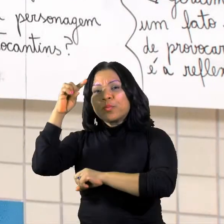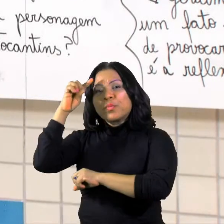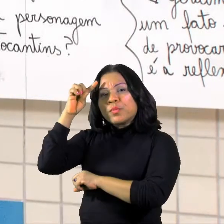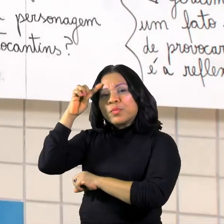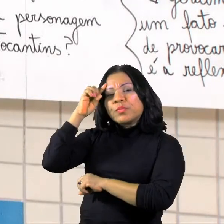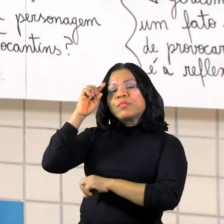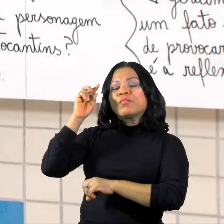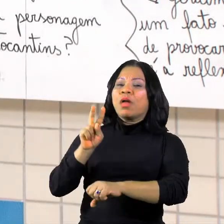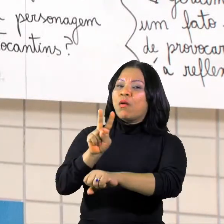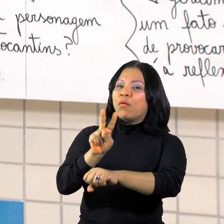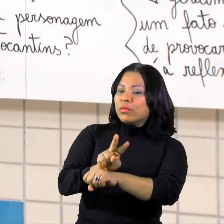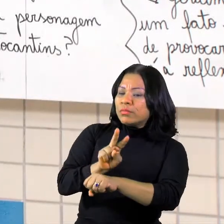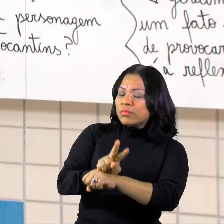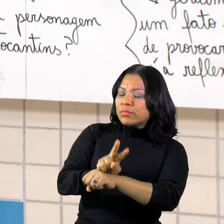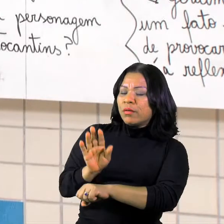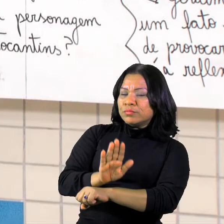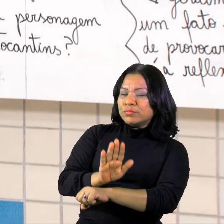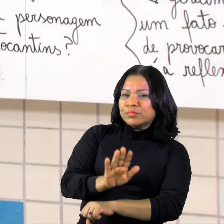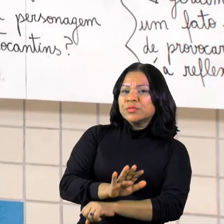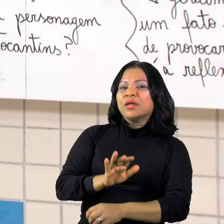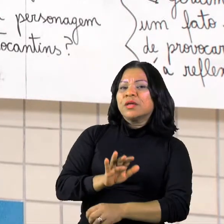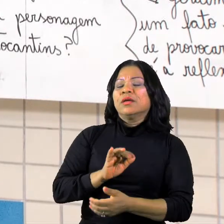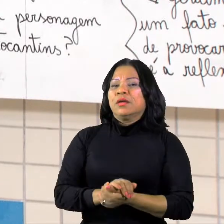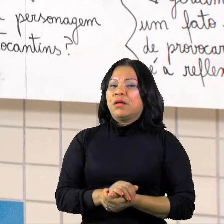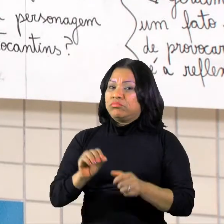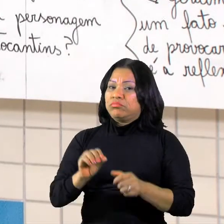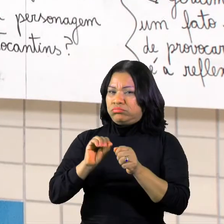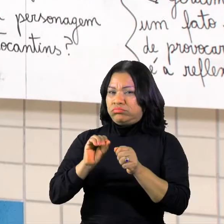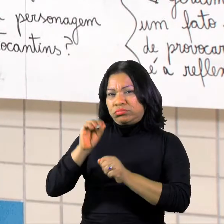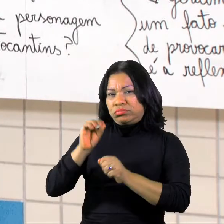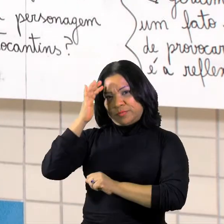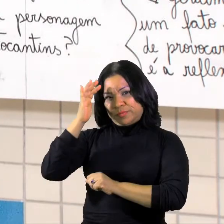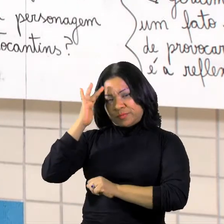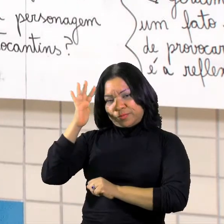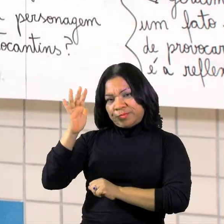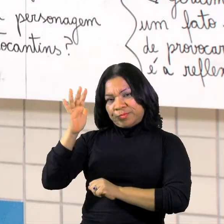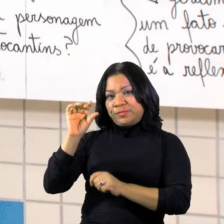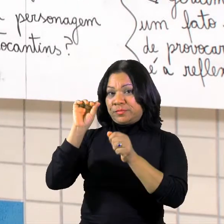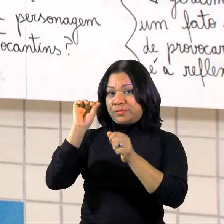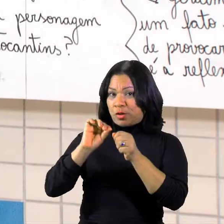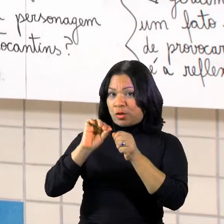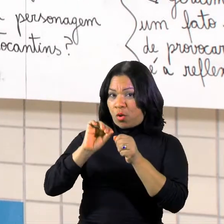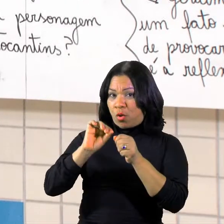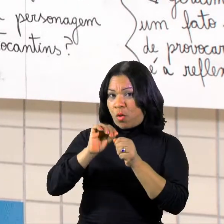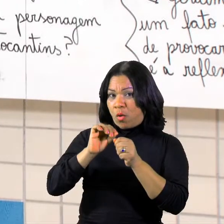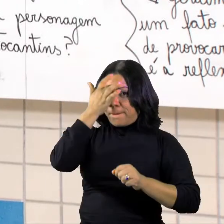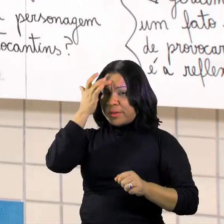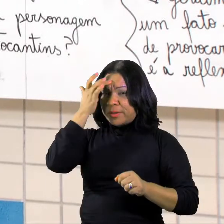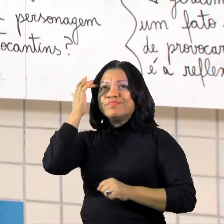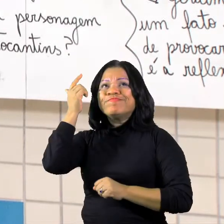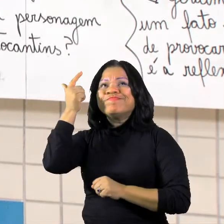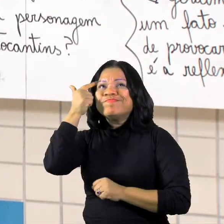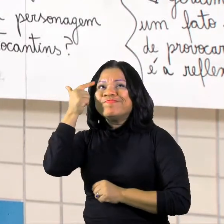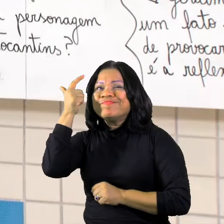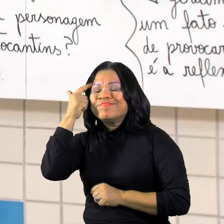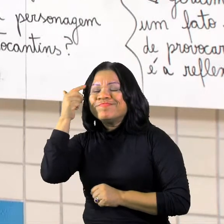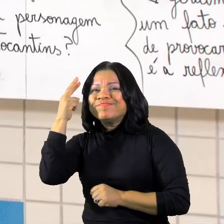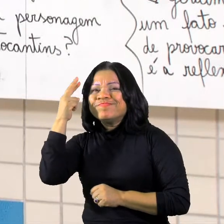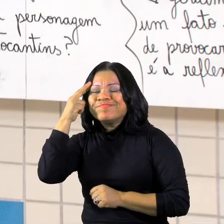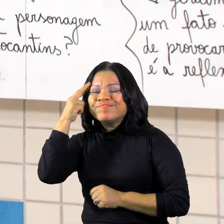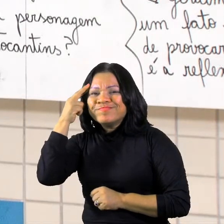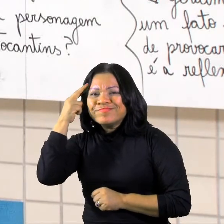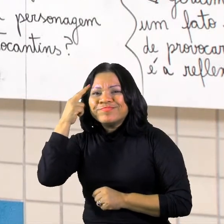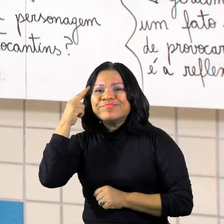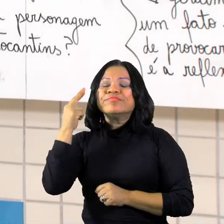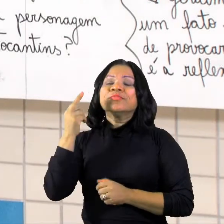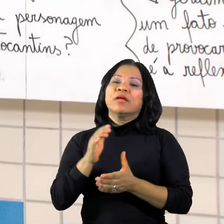do zelo, ele faz essa reflexão, ele coloca o leitor a pensar sobre questões que estão